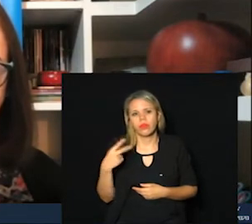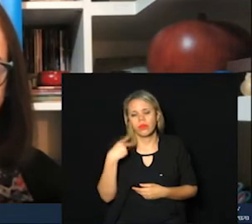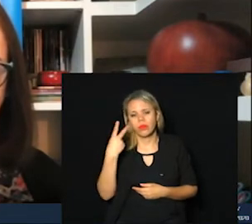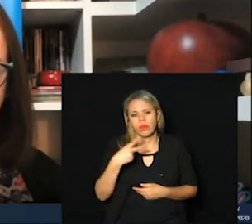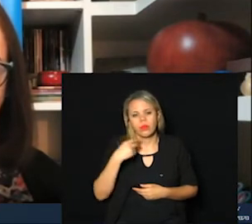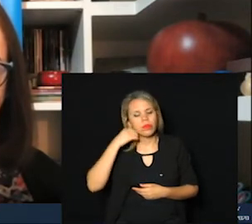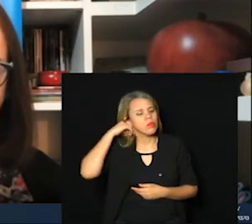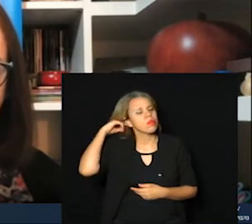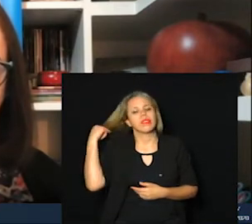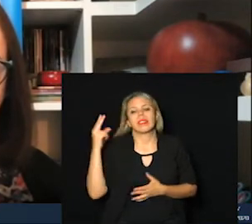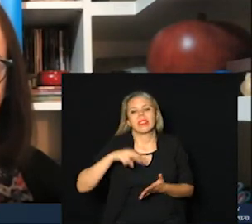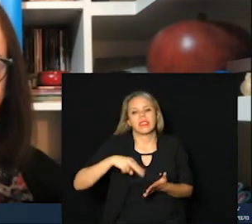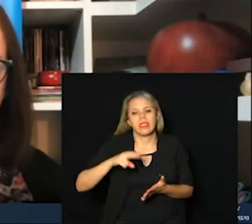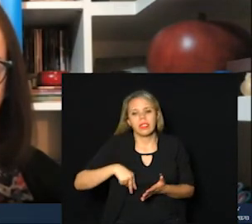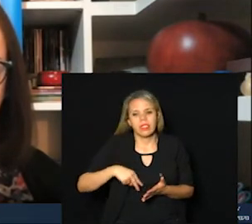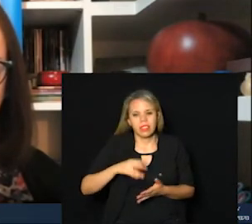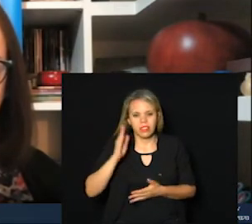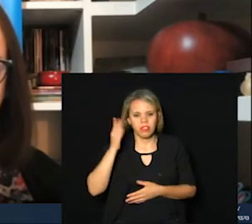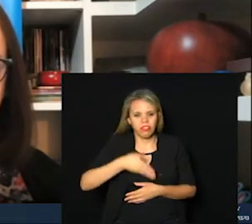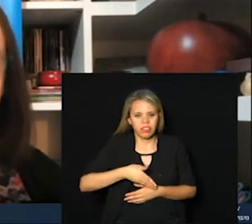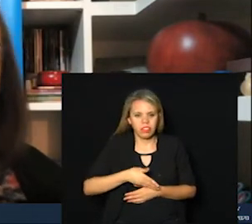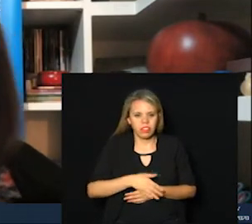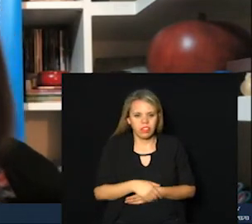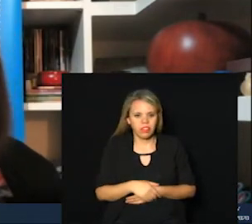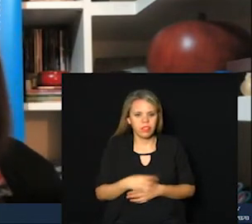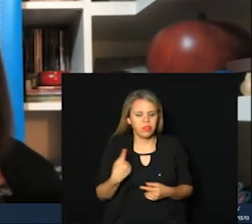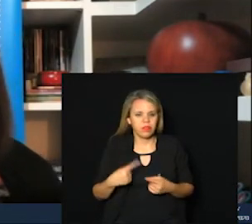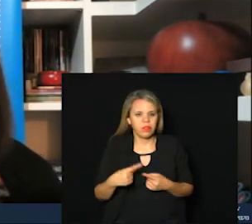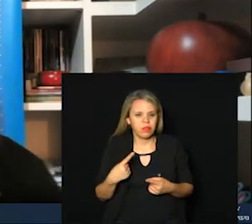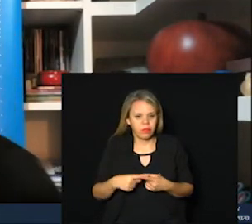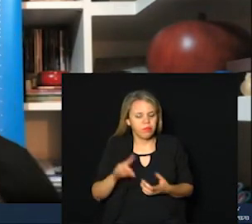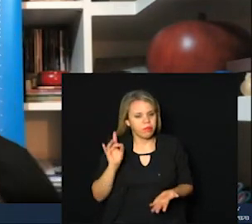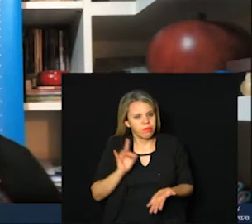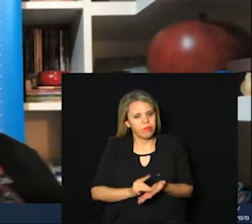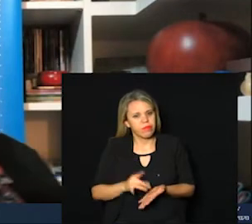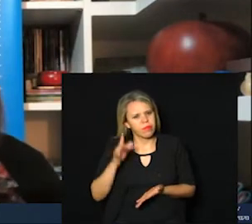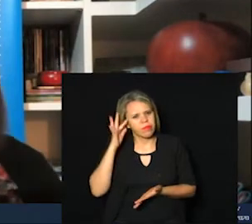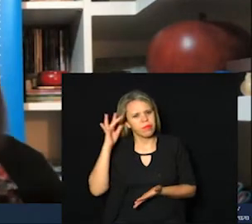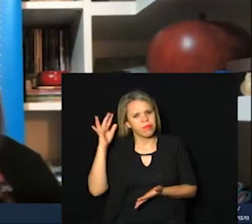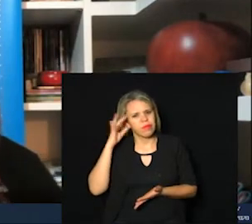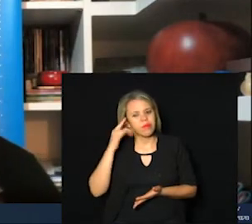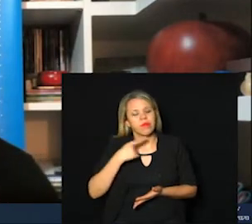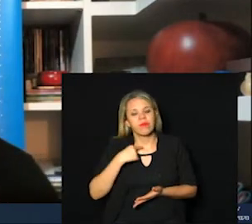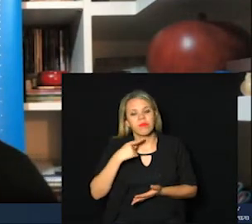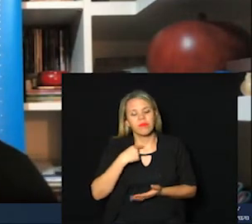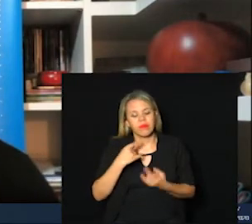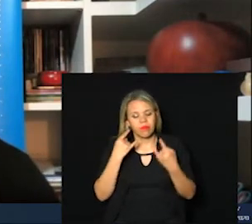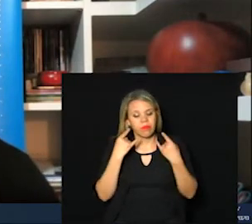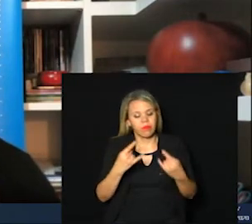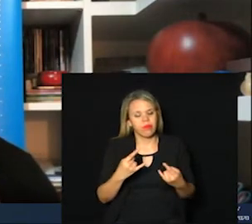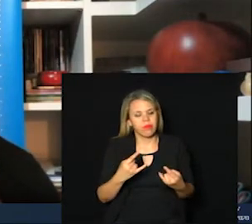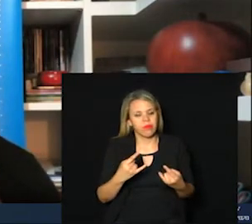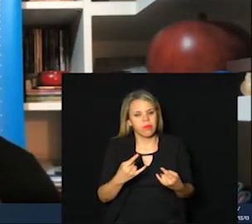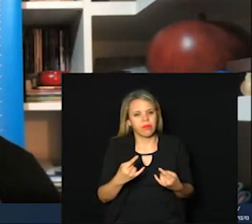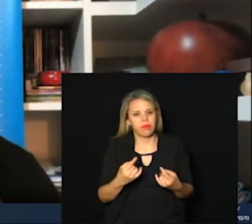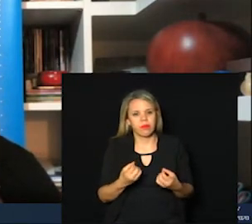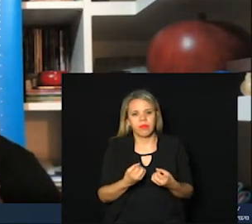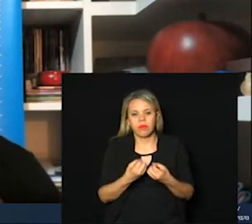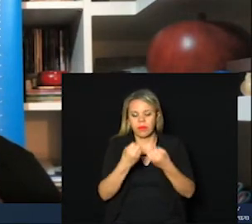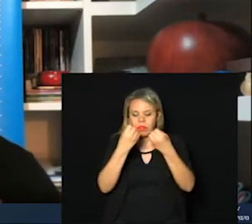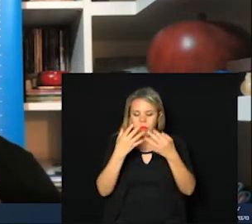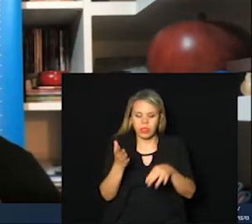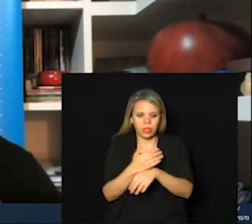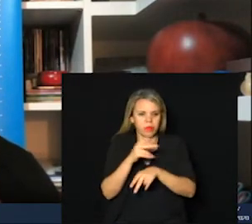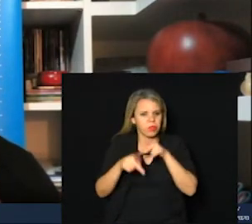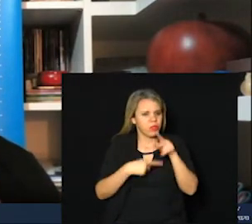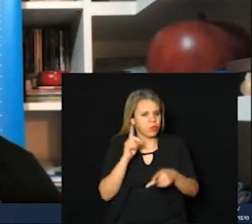horas lendo direto, porque, de fato, vem à vontade. Eu não vou dar muito spoiler, não, senão as pessoas